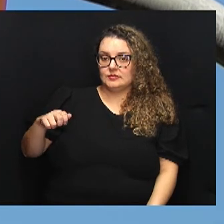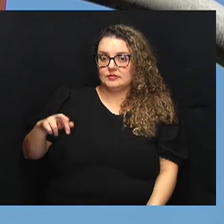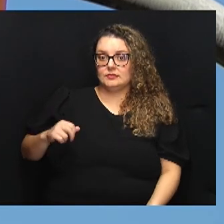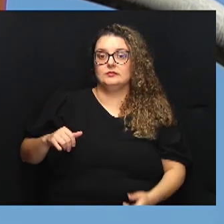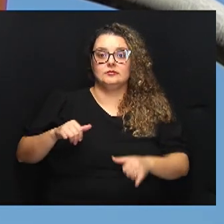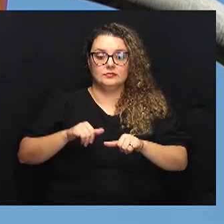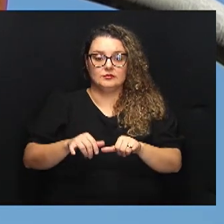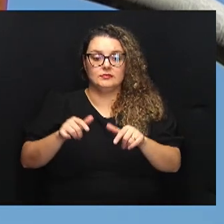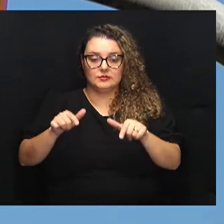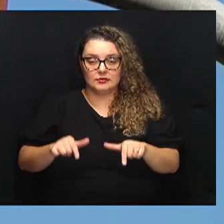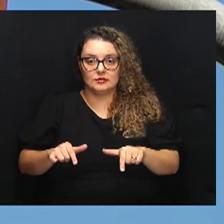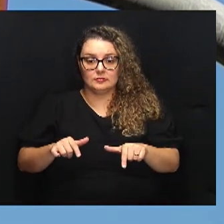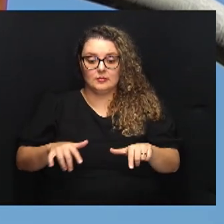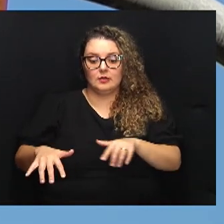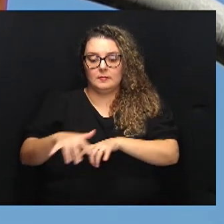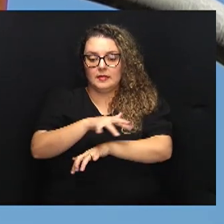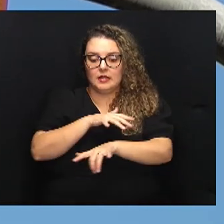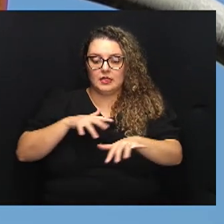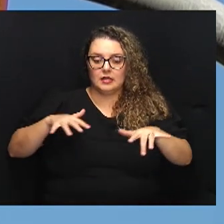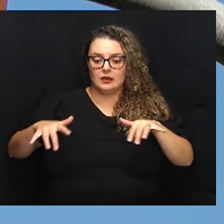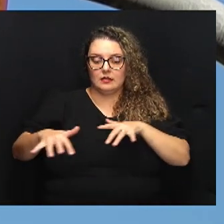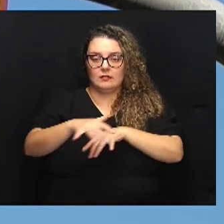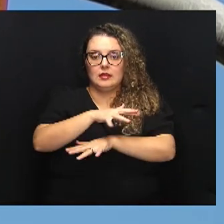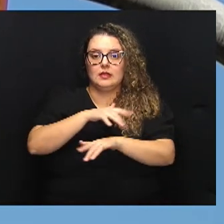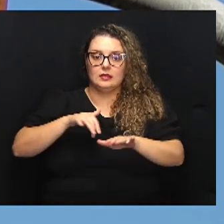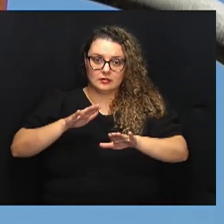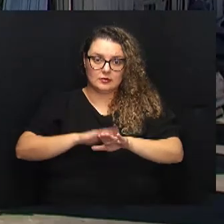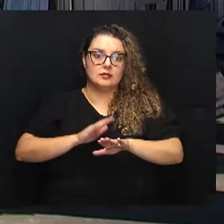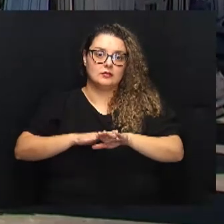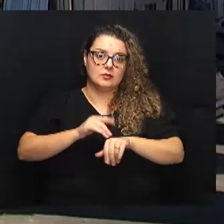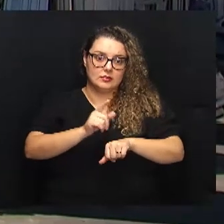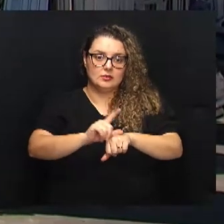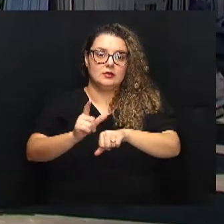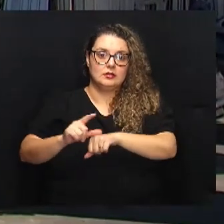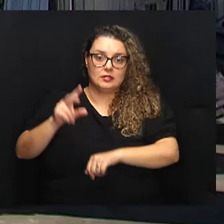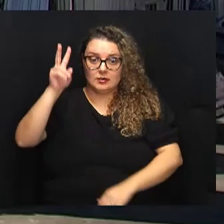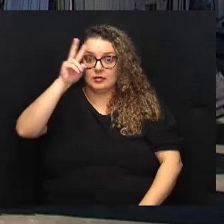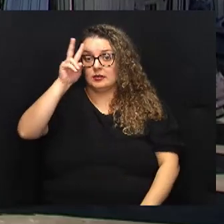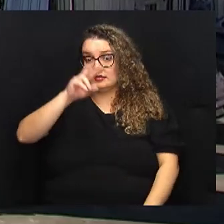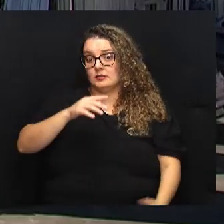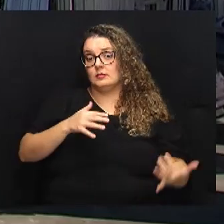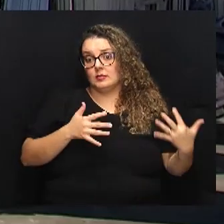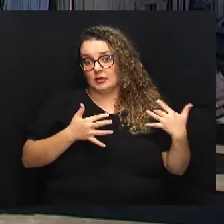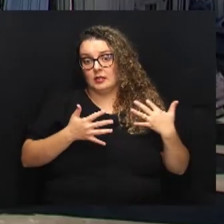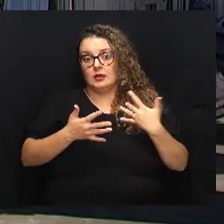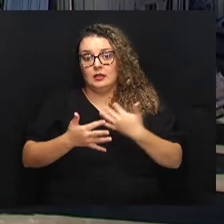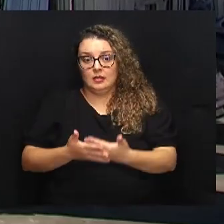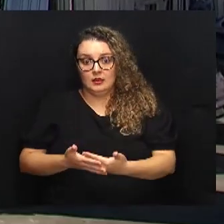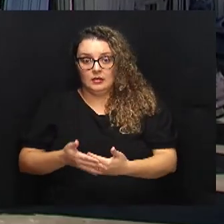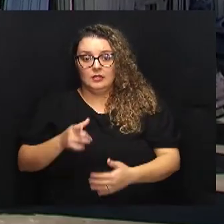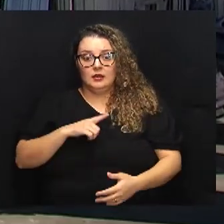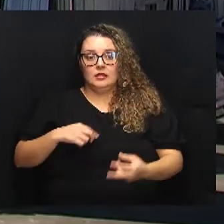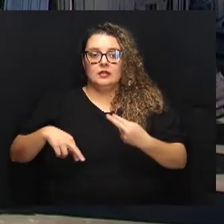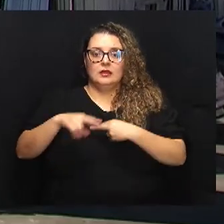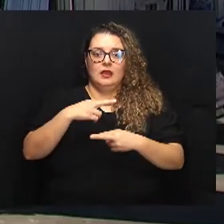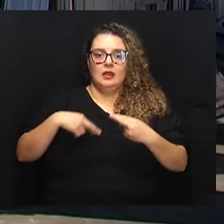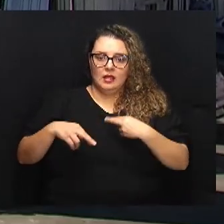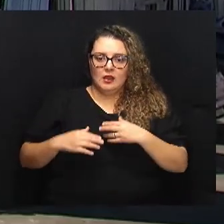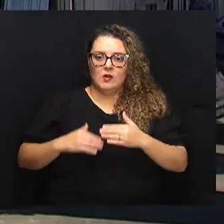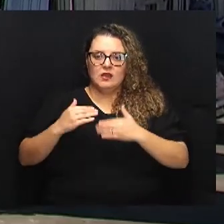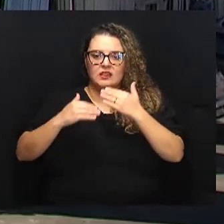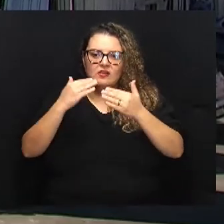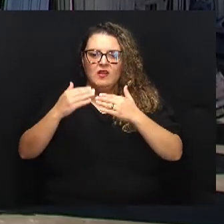mas o que movimenta é a atividade comercial, que é histórica e que tem muita relação com o desenvolvimento da